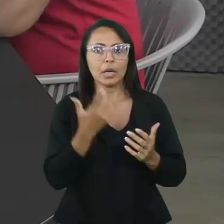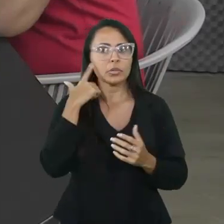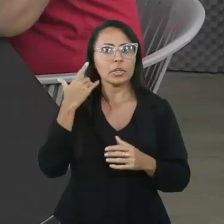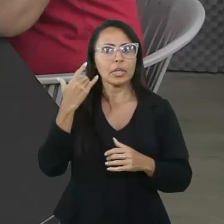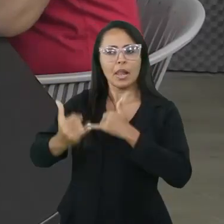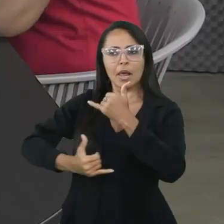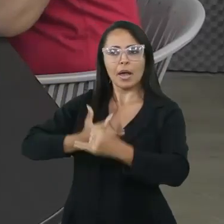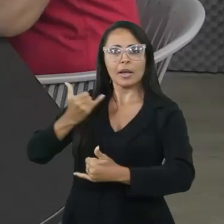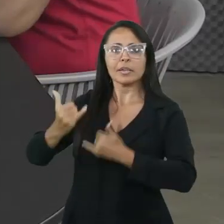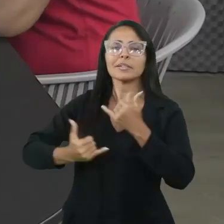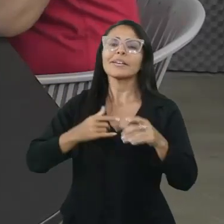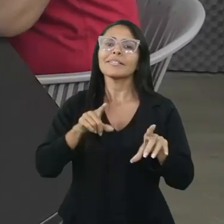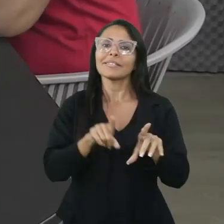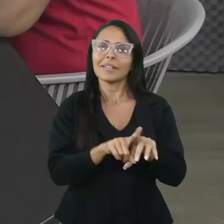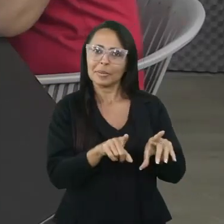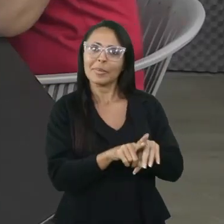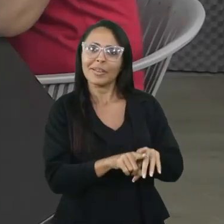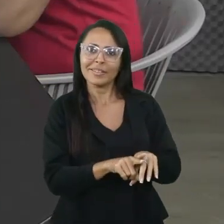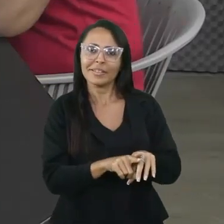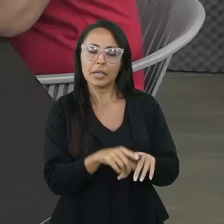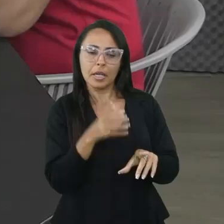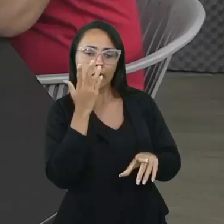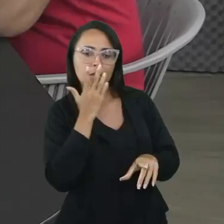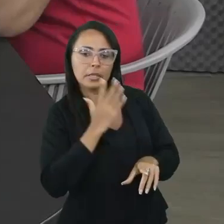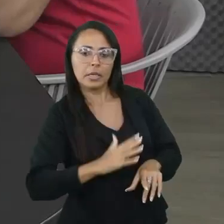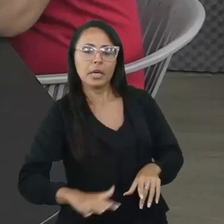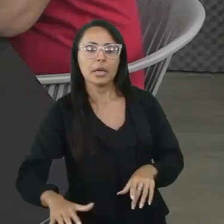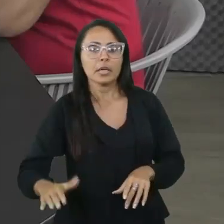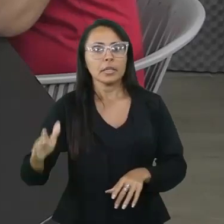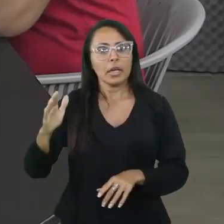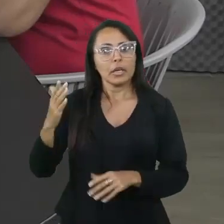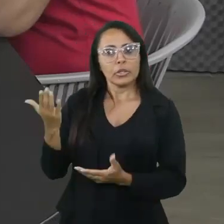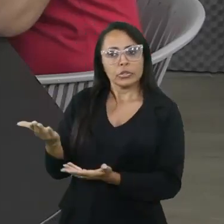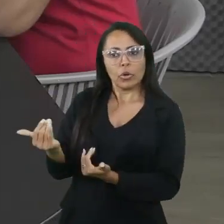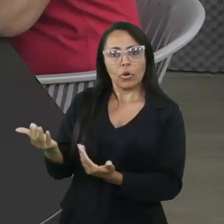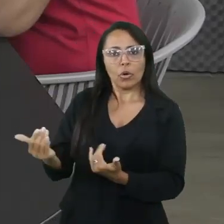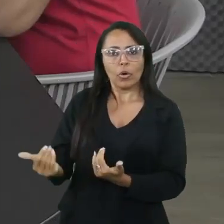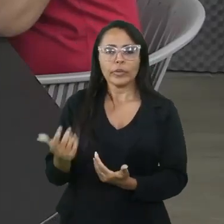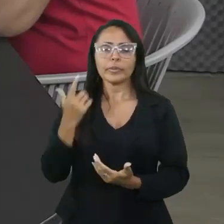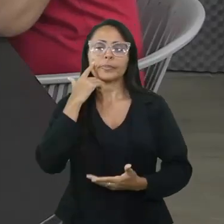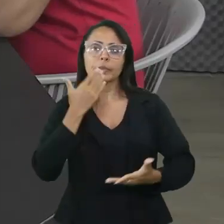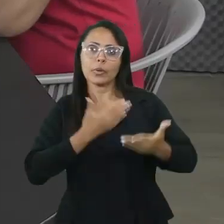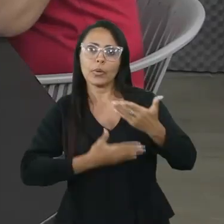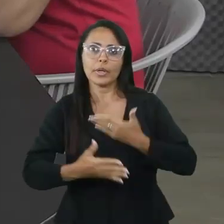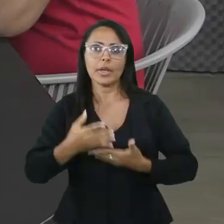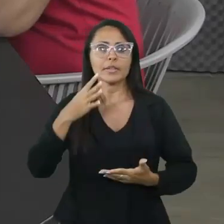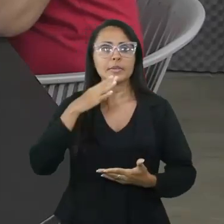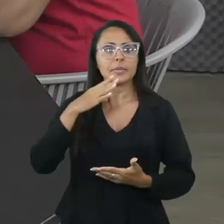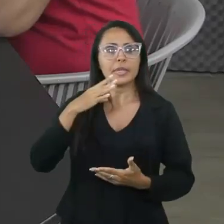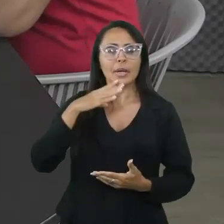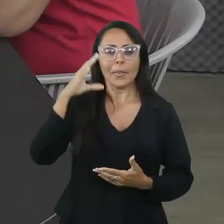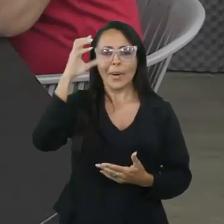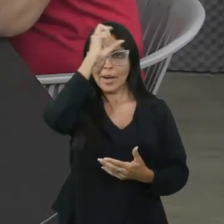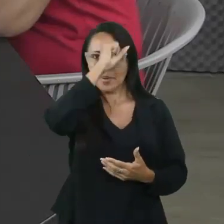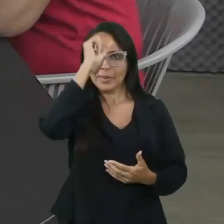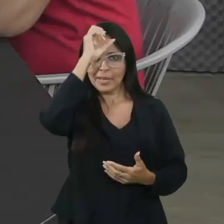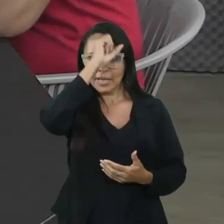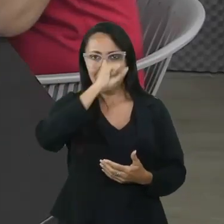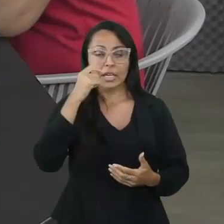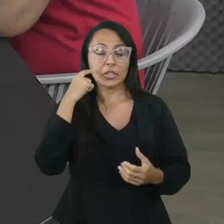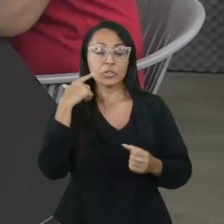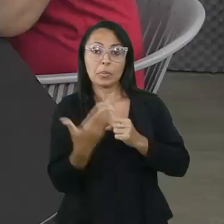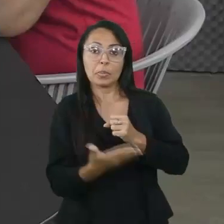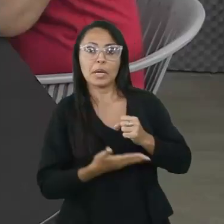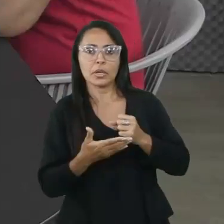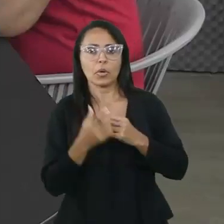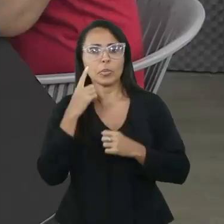não, né? É um espaço em que as crianças e jovens se conhecem, brincam, aprendem questões básicas como